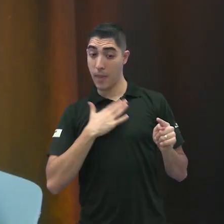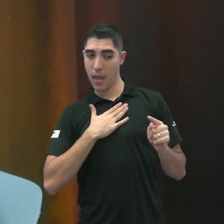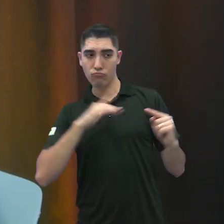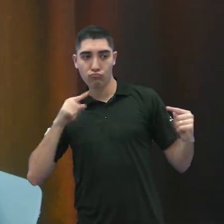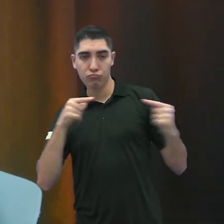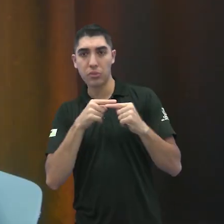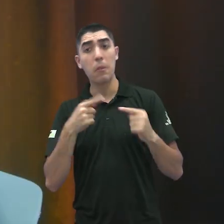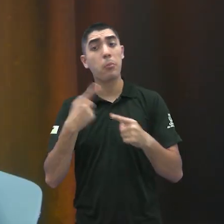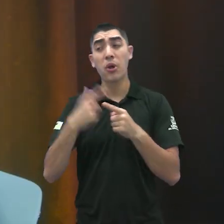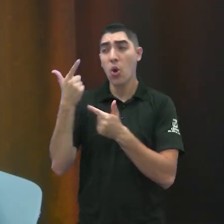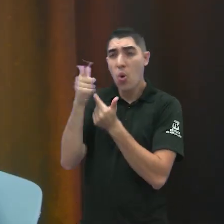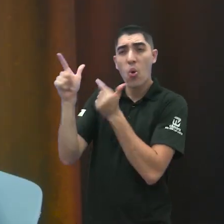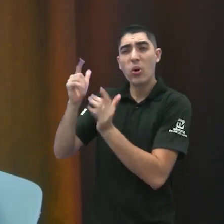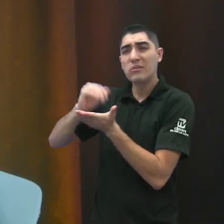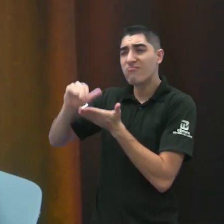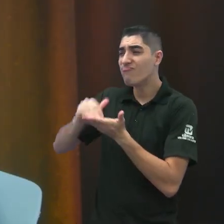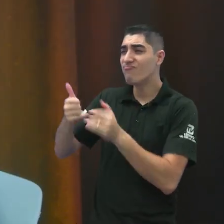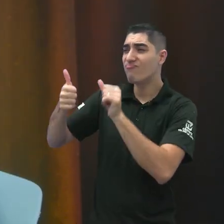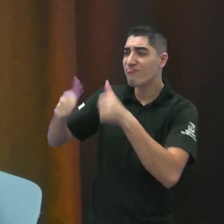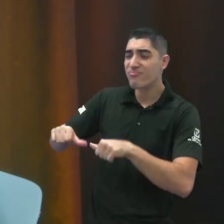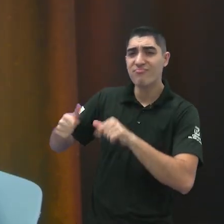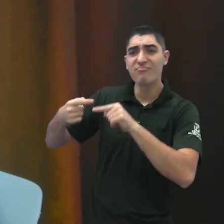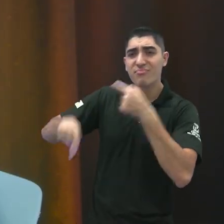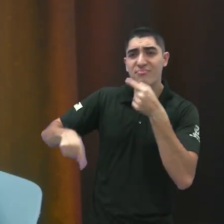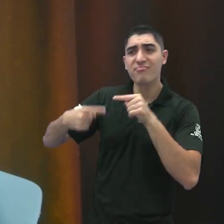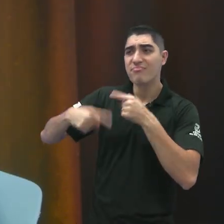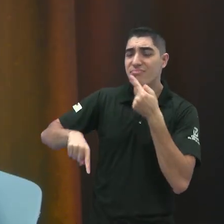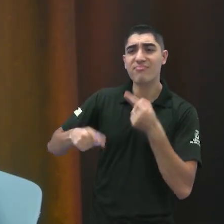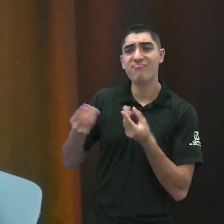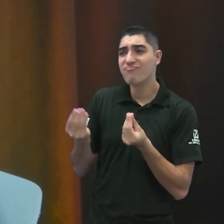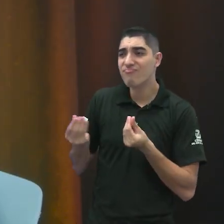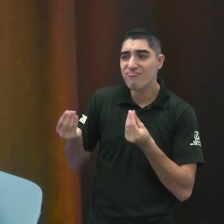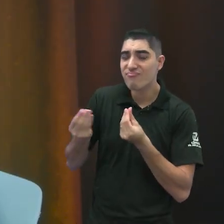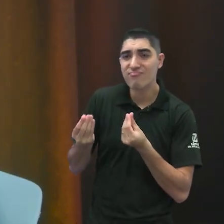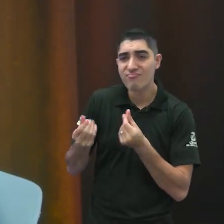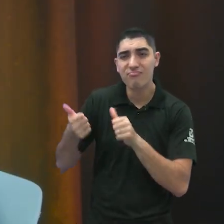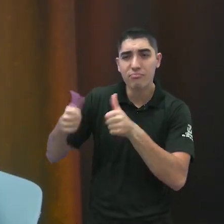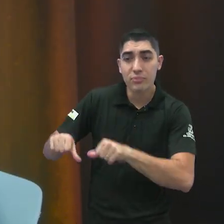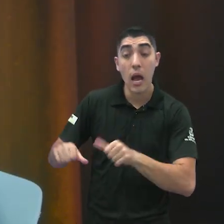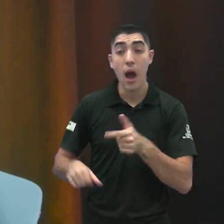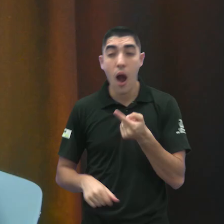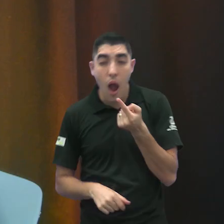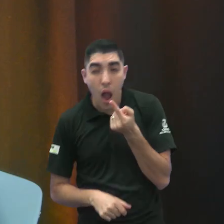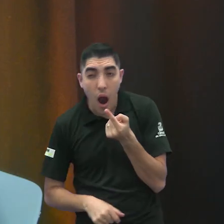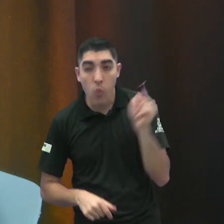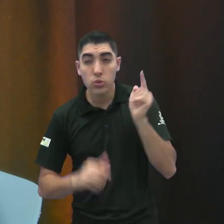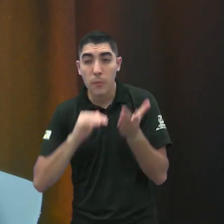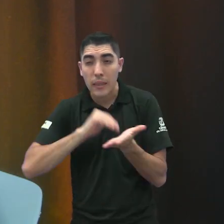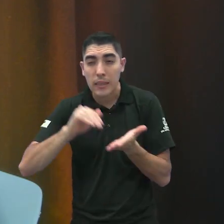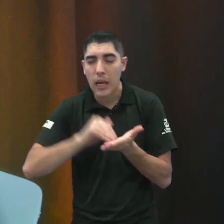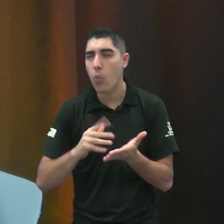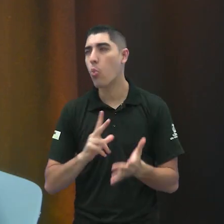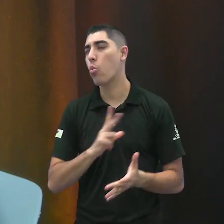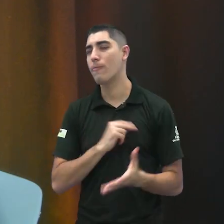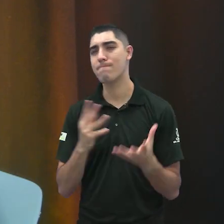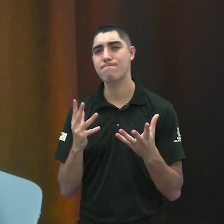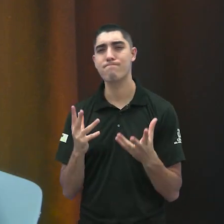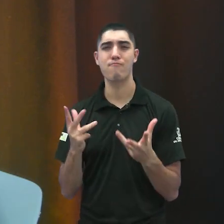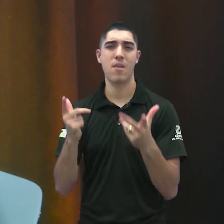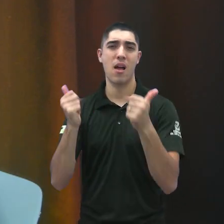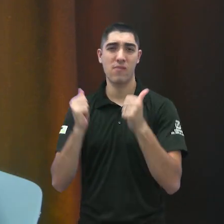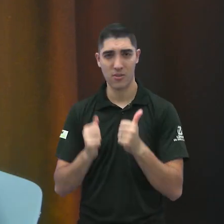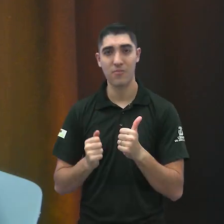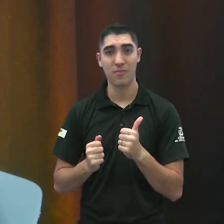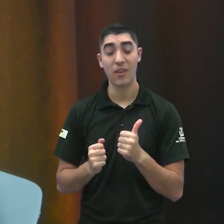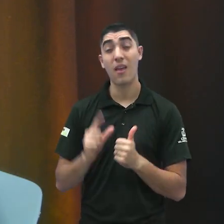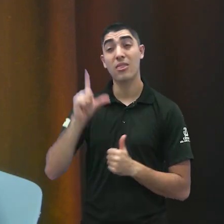vê que não estava dando certo, porque são pessoas que não compactuam, né? Ali. E a minha última secretária foi fenomenal, porque eu falo que foi